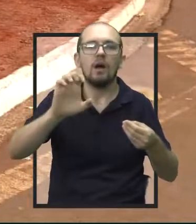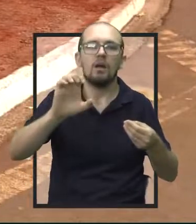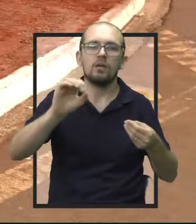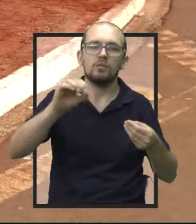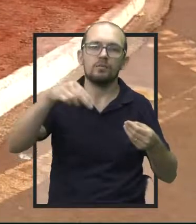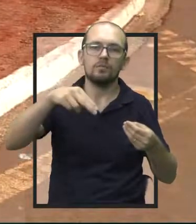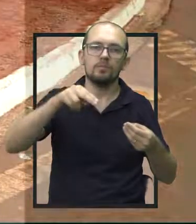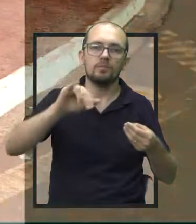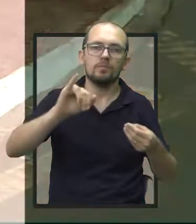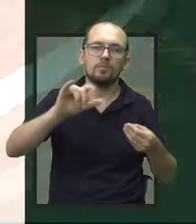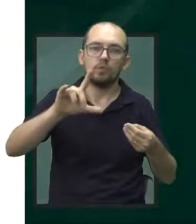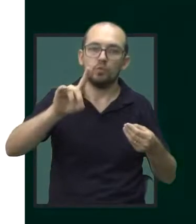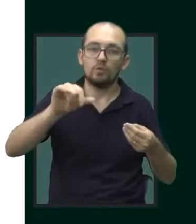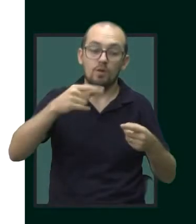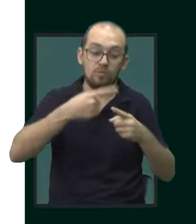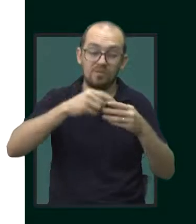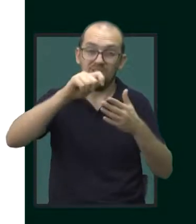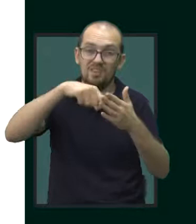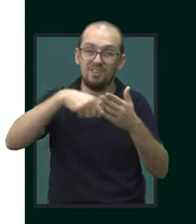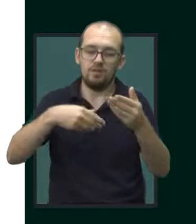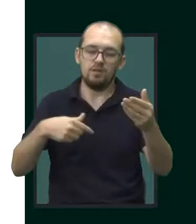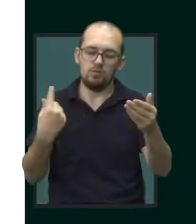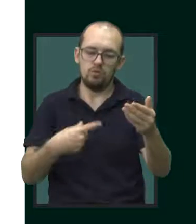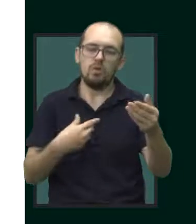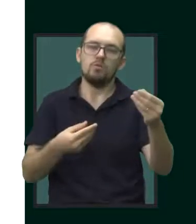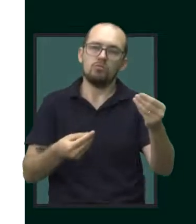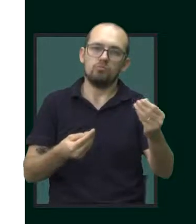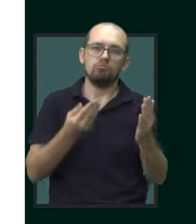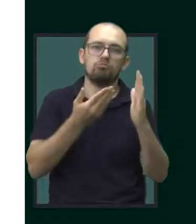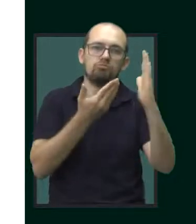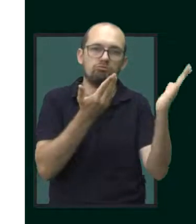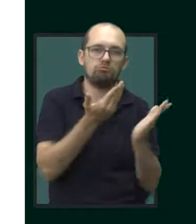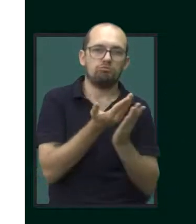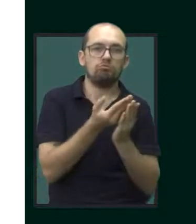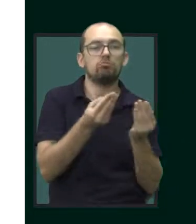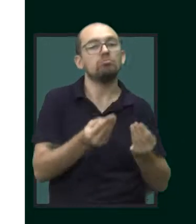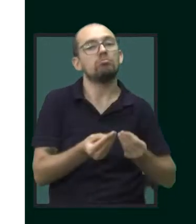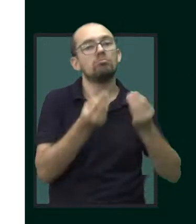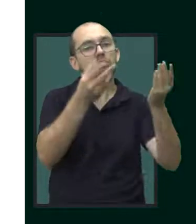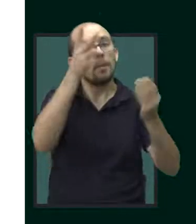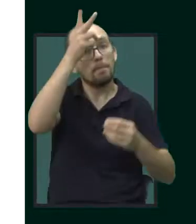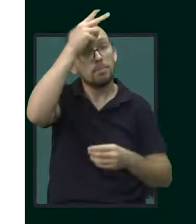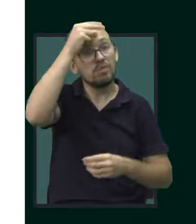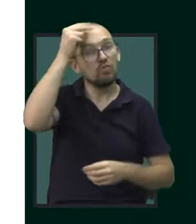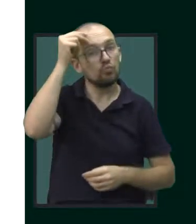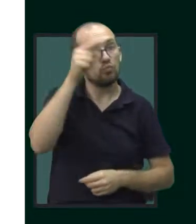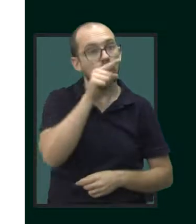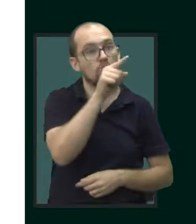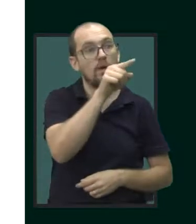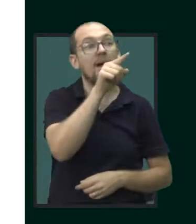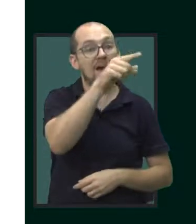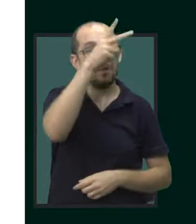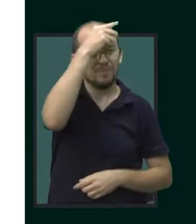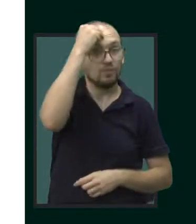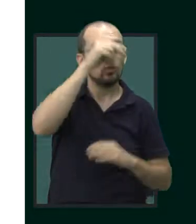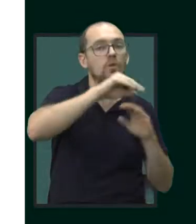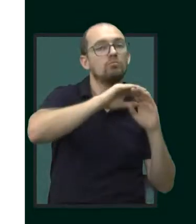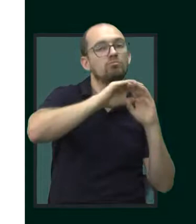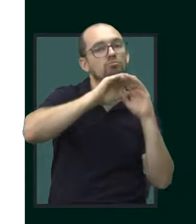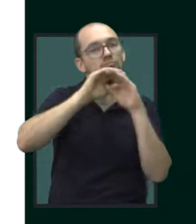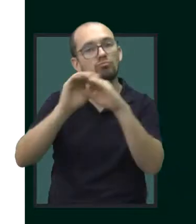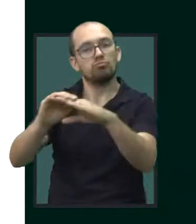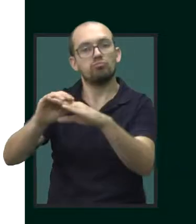deste abaixo-assinado nós encaminhamos a prefeitura municipal que entrou em contato com os proprietários daquele terreno e ele se